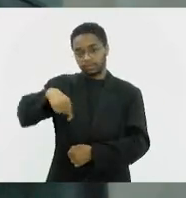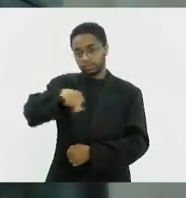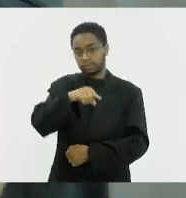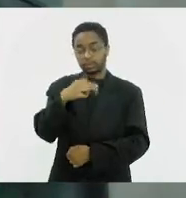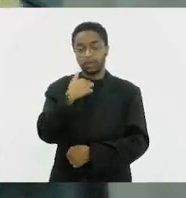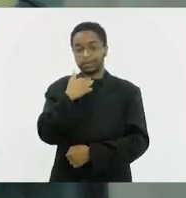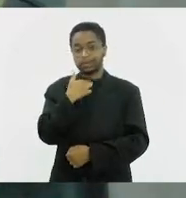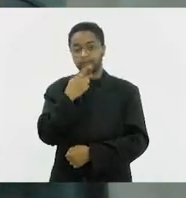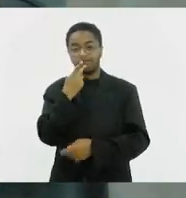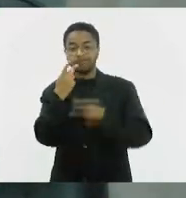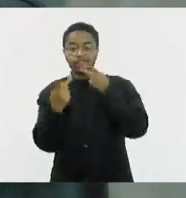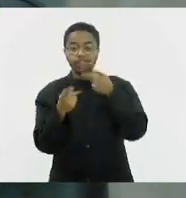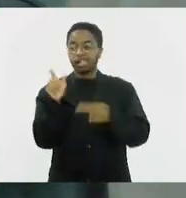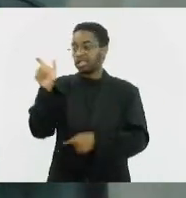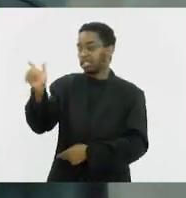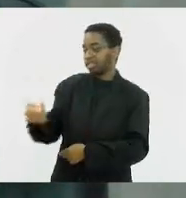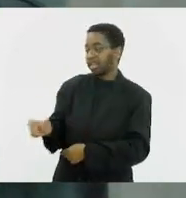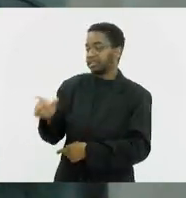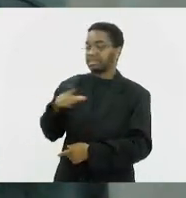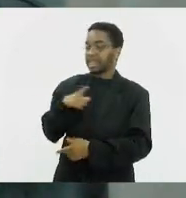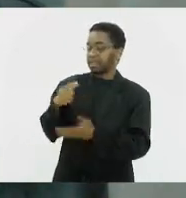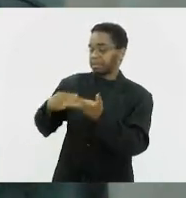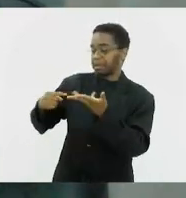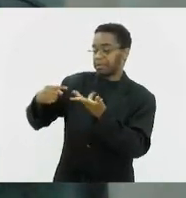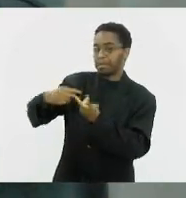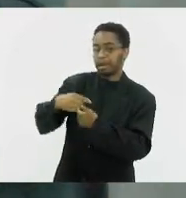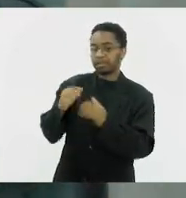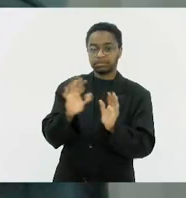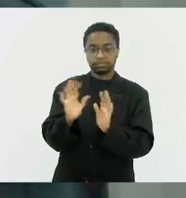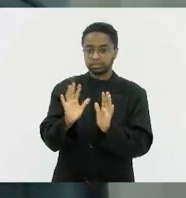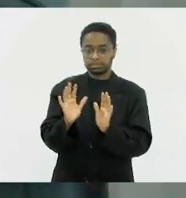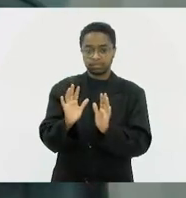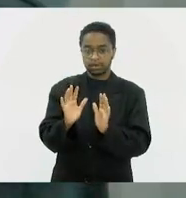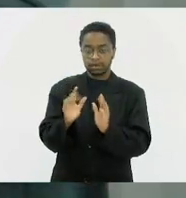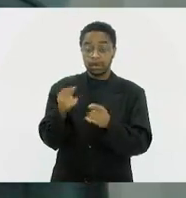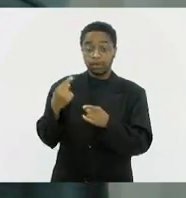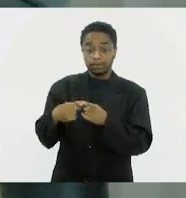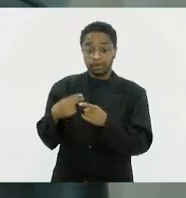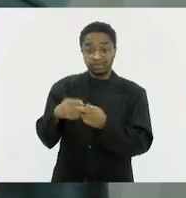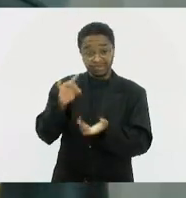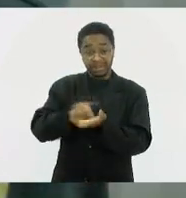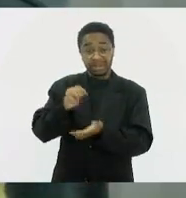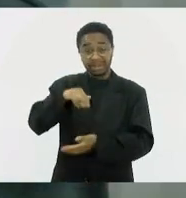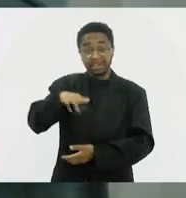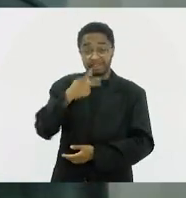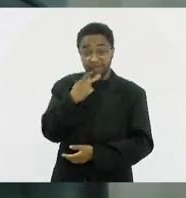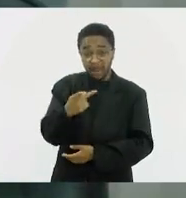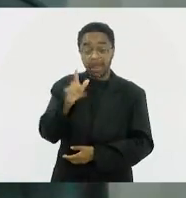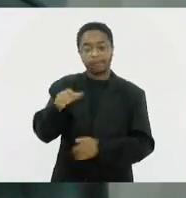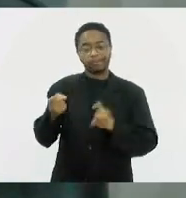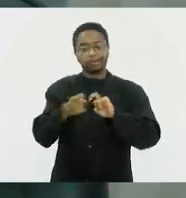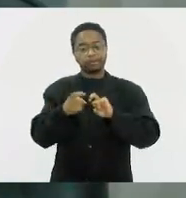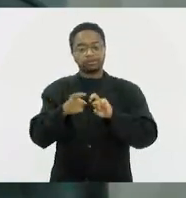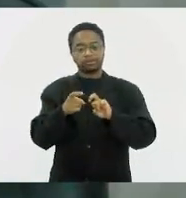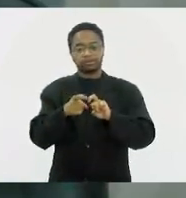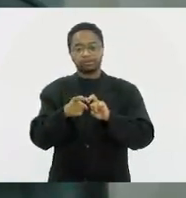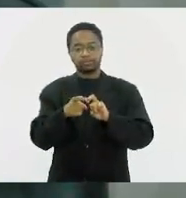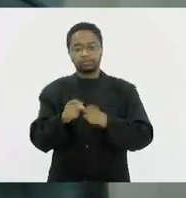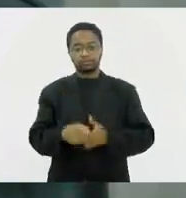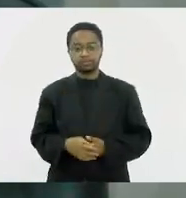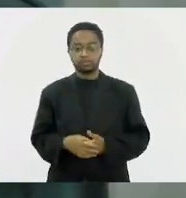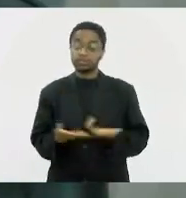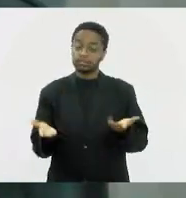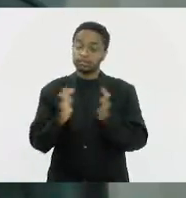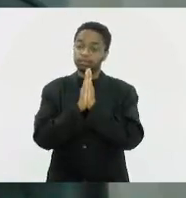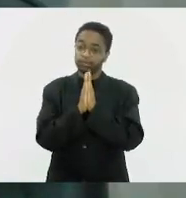fiquem dizendo que fulano está com isso, está com aquilo, porque só quem pode dizer isso é o médico. Faço favor de